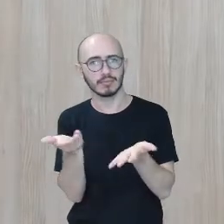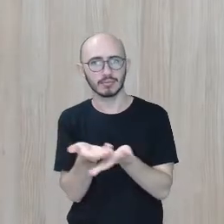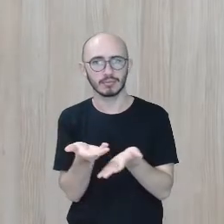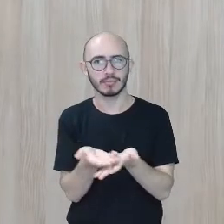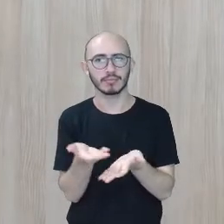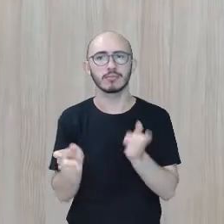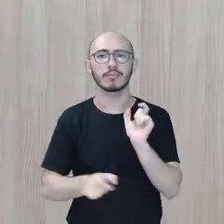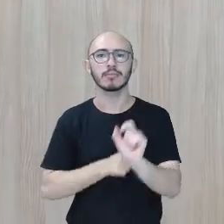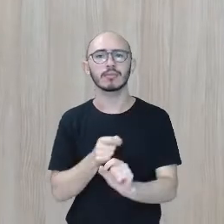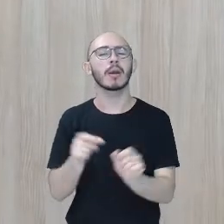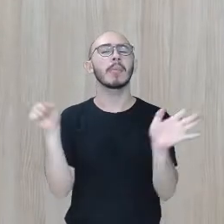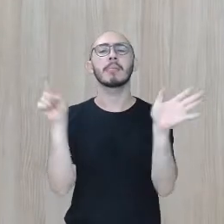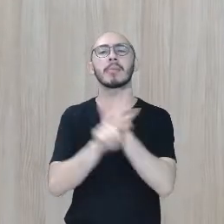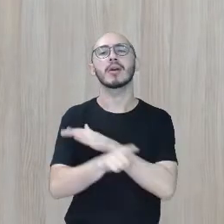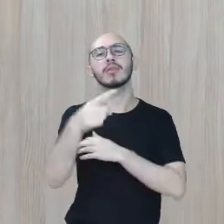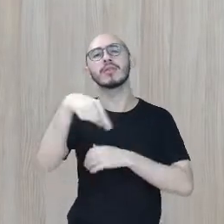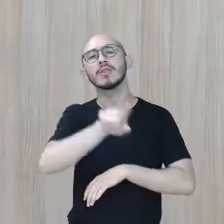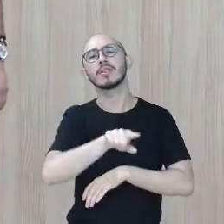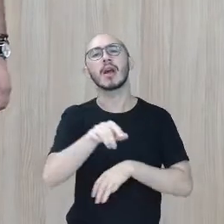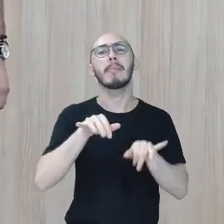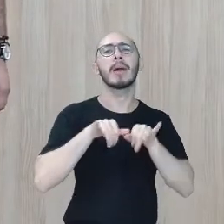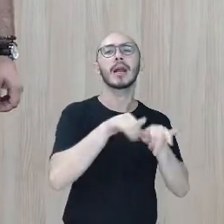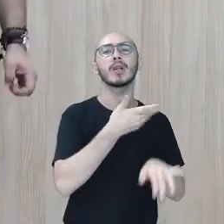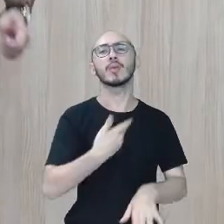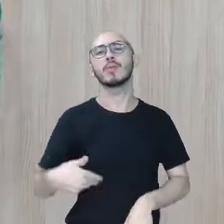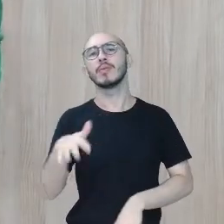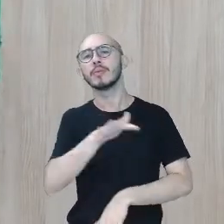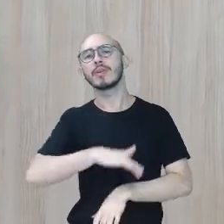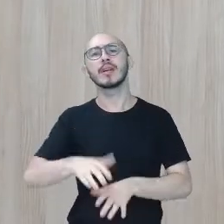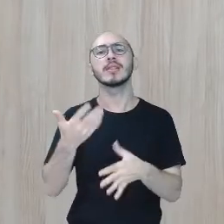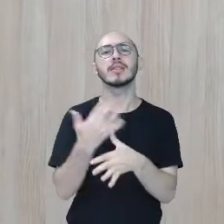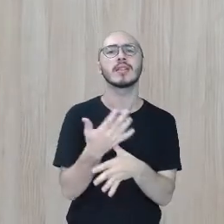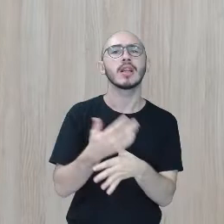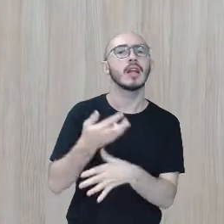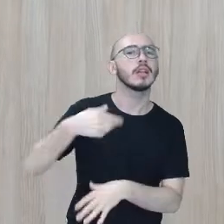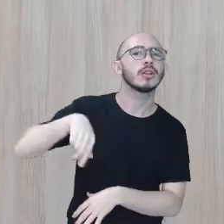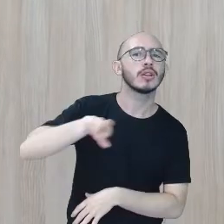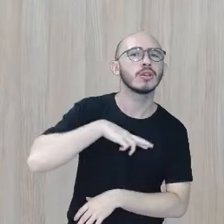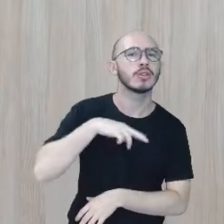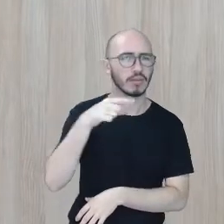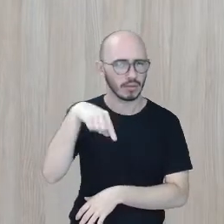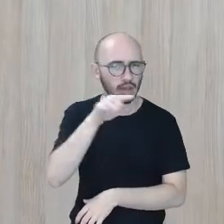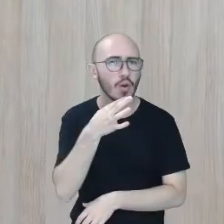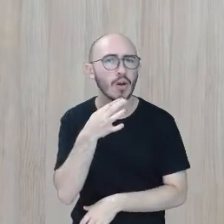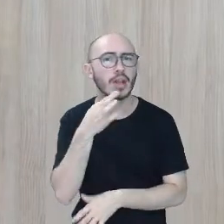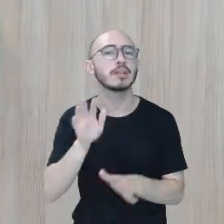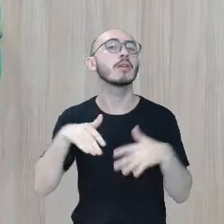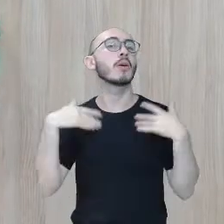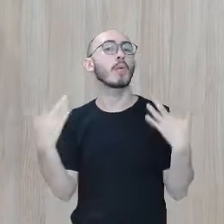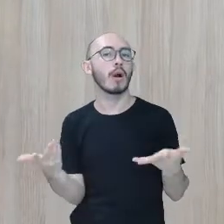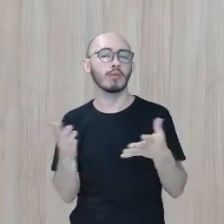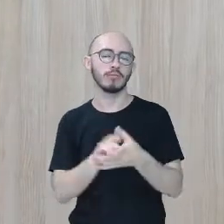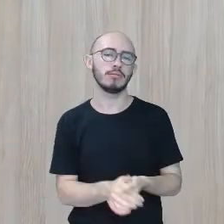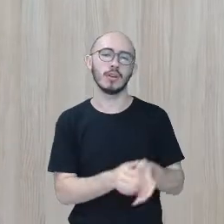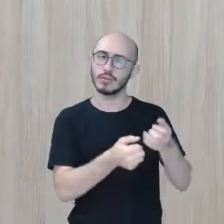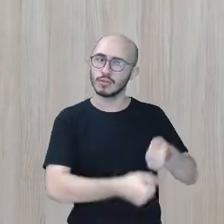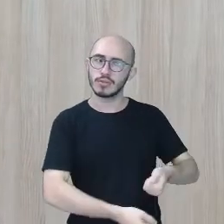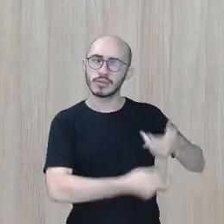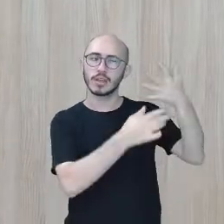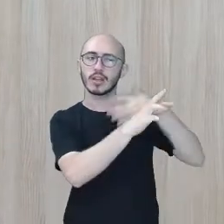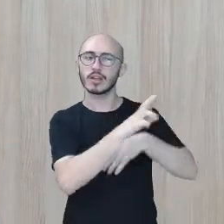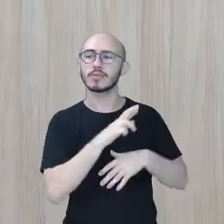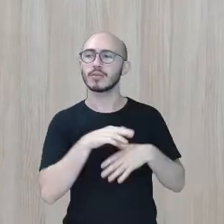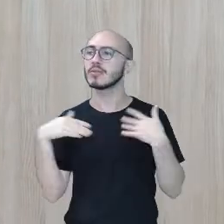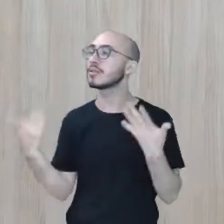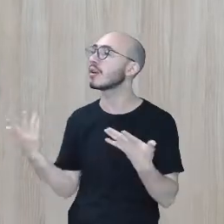que mercados públicos da nossa cidade você conhece? Aí, ó, aproveita para já ir interagindo no chat. A propósito, professor, como é